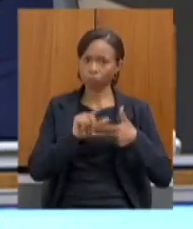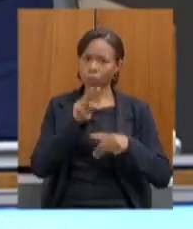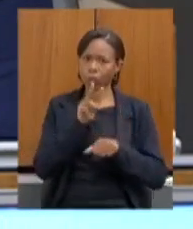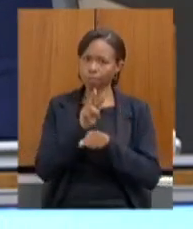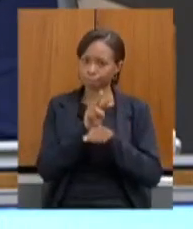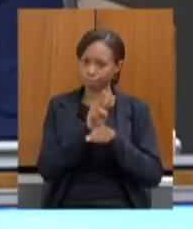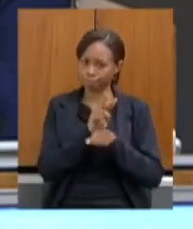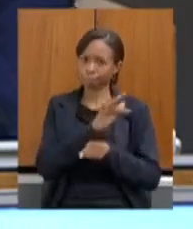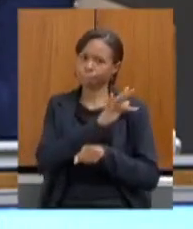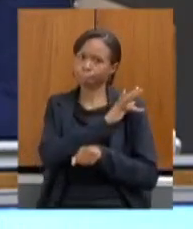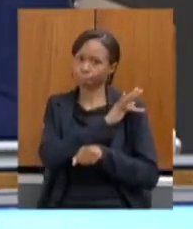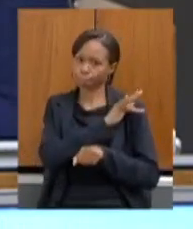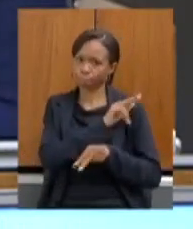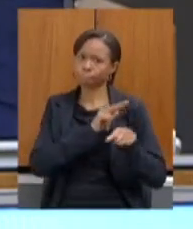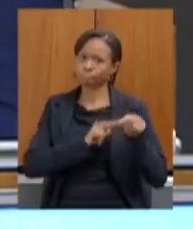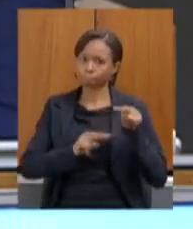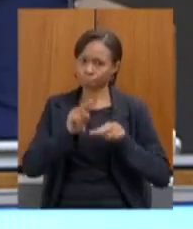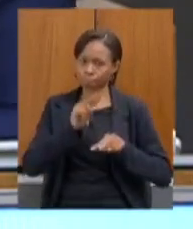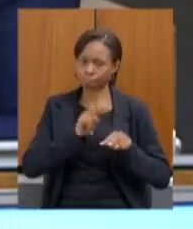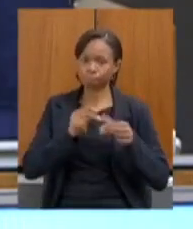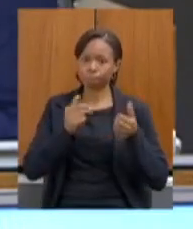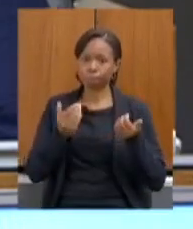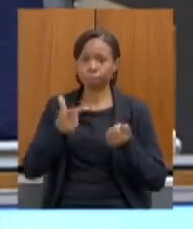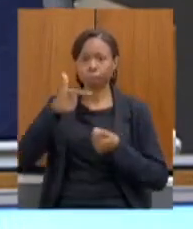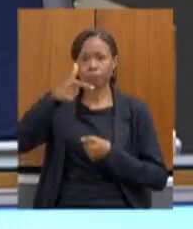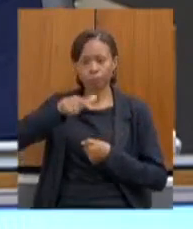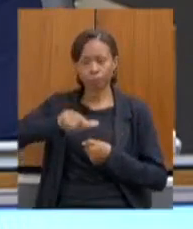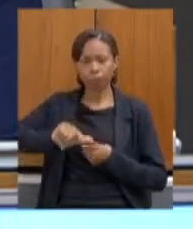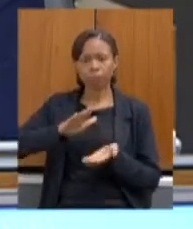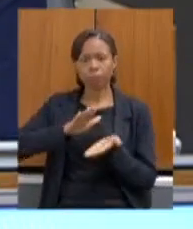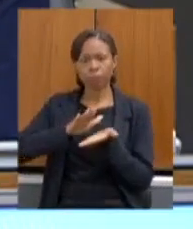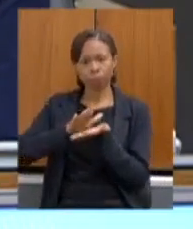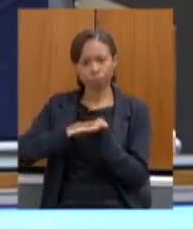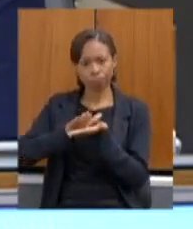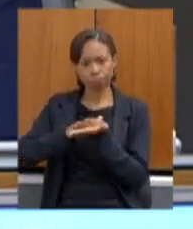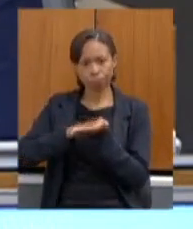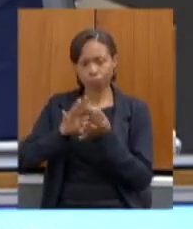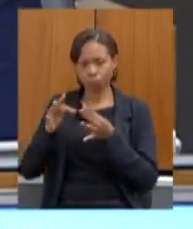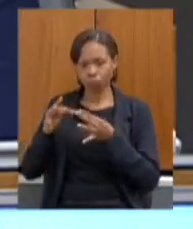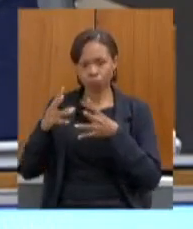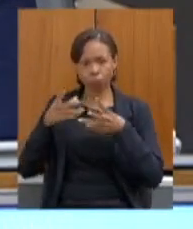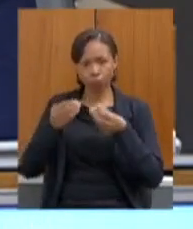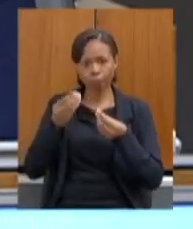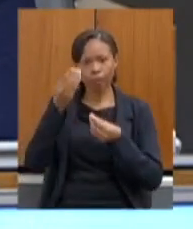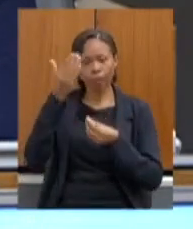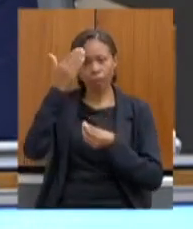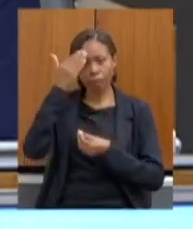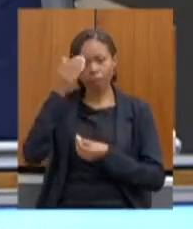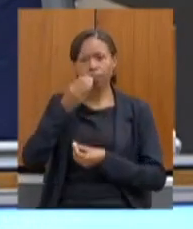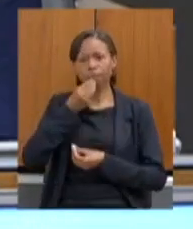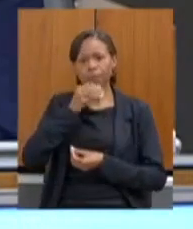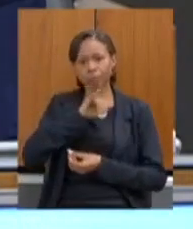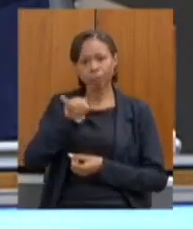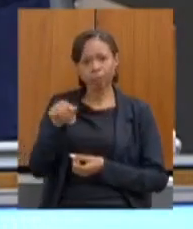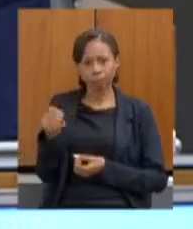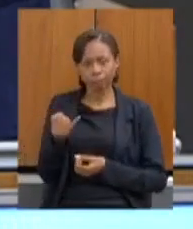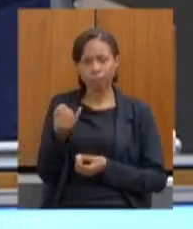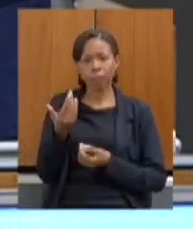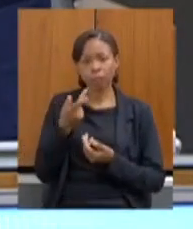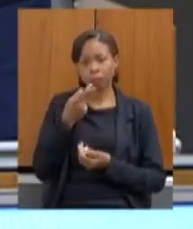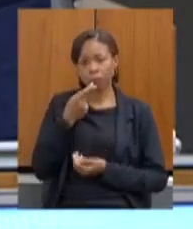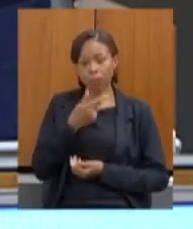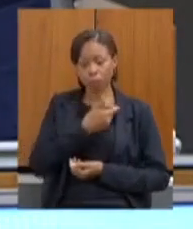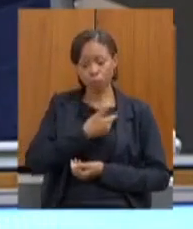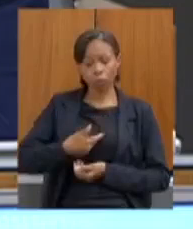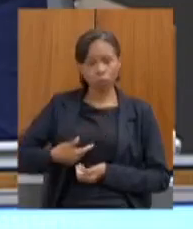então, mais uma vez, parabenizar a todos e agradecer pela oportunidade e dizer que o governo do Estado está